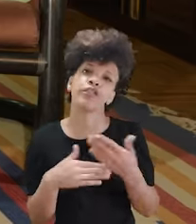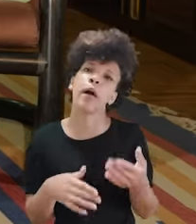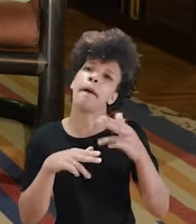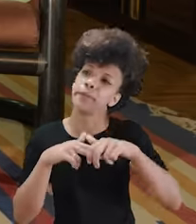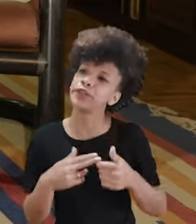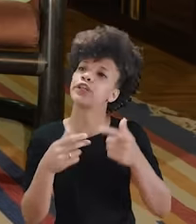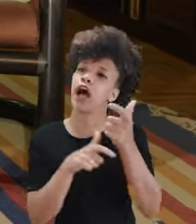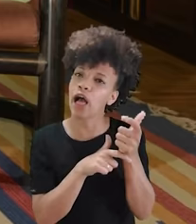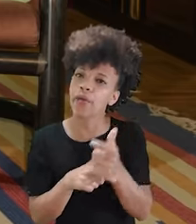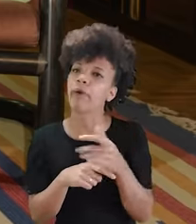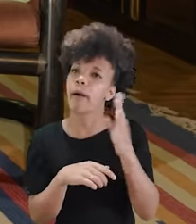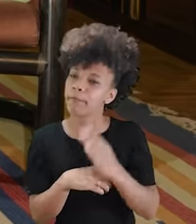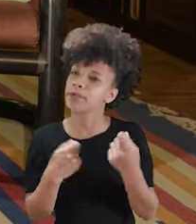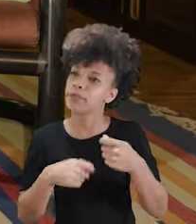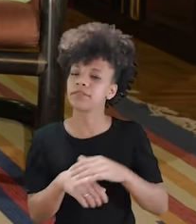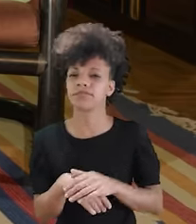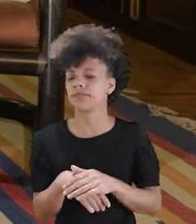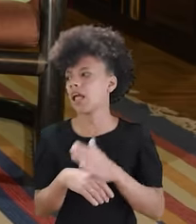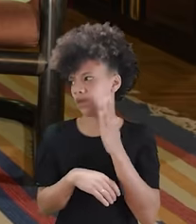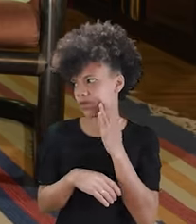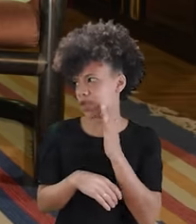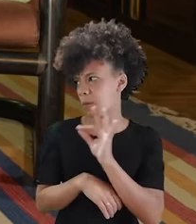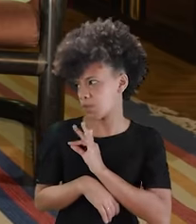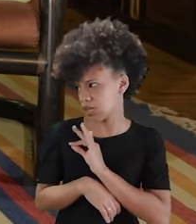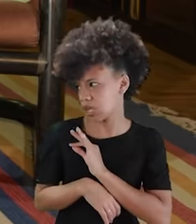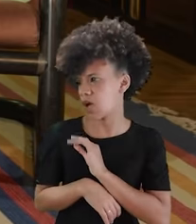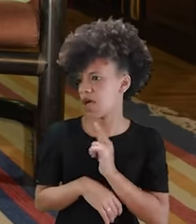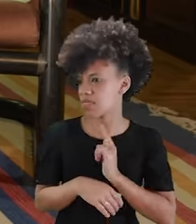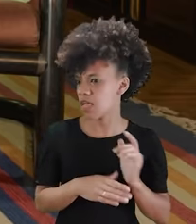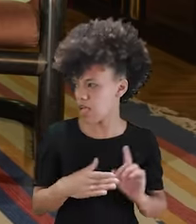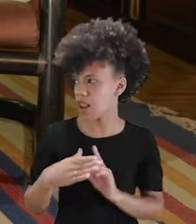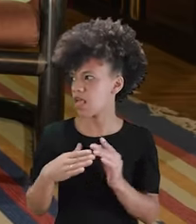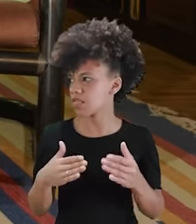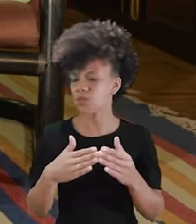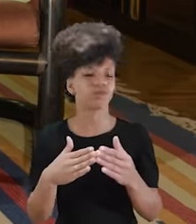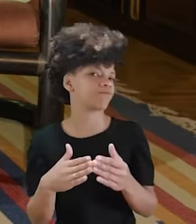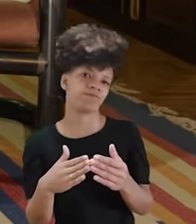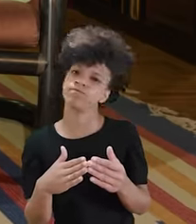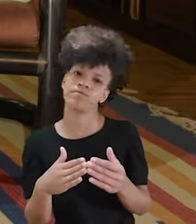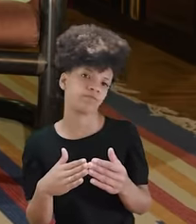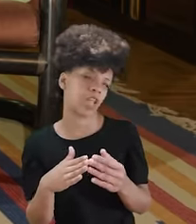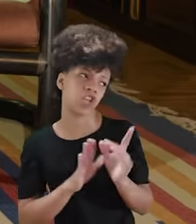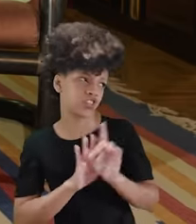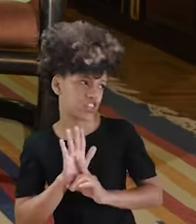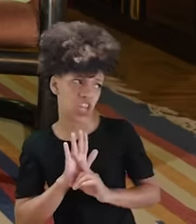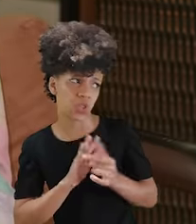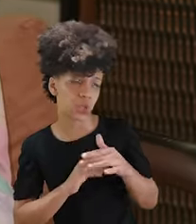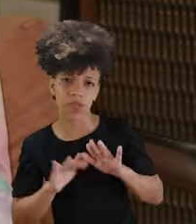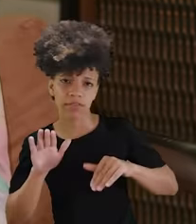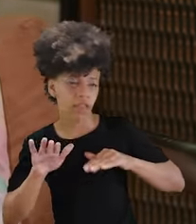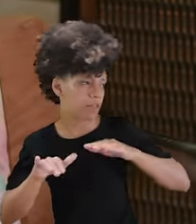entra armado no navio não ai polícia não tem problema e não lá não tem outra lei a letra eu sou a ver a polícia mergulho Zezão lei